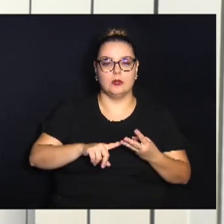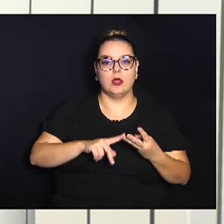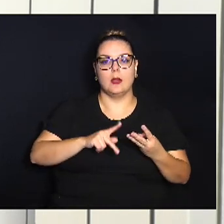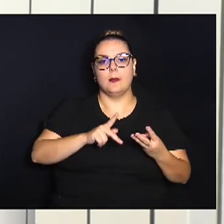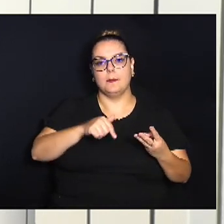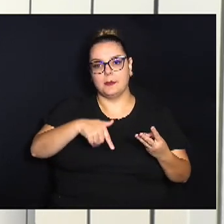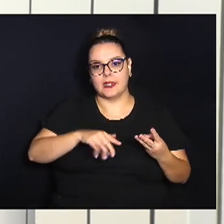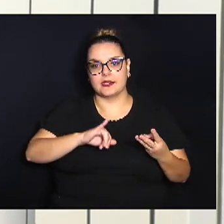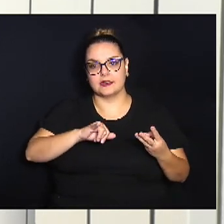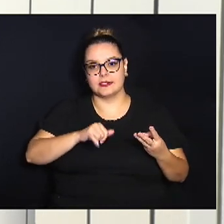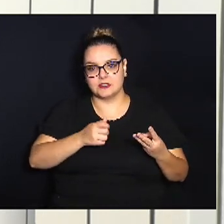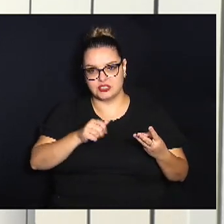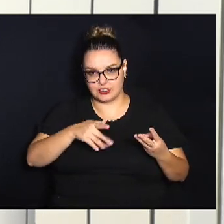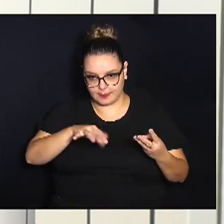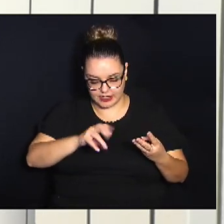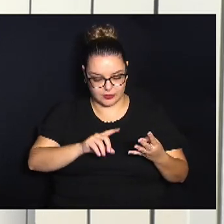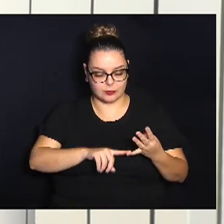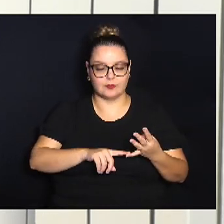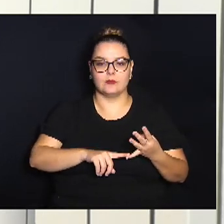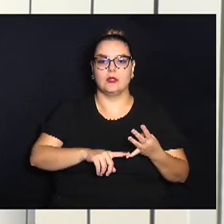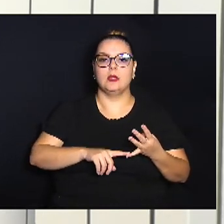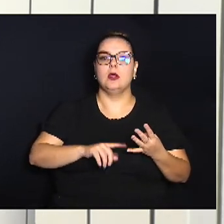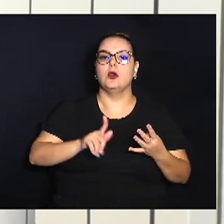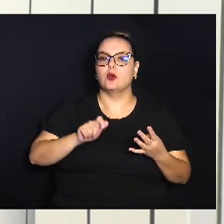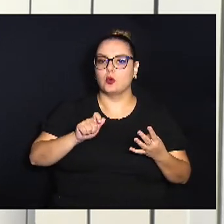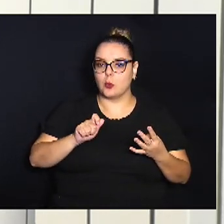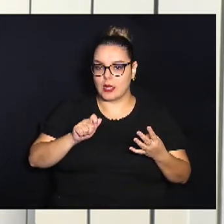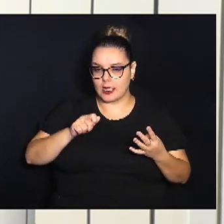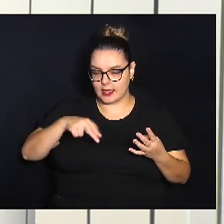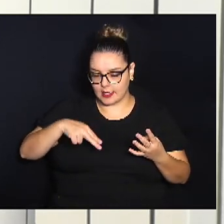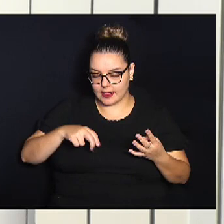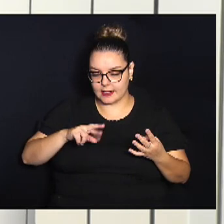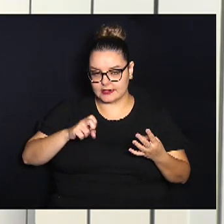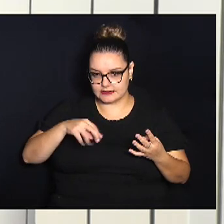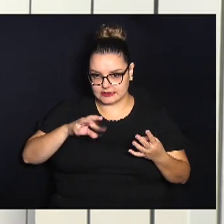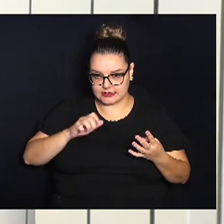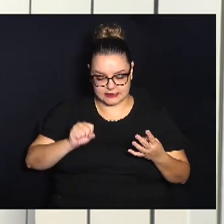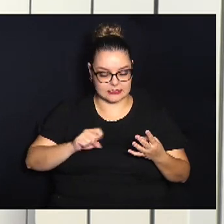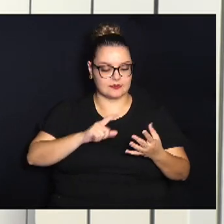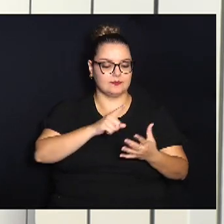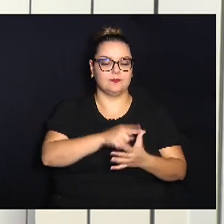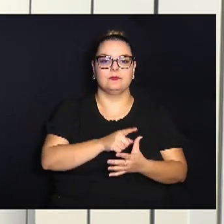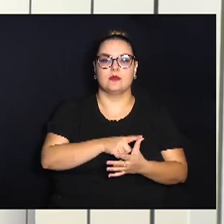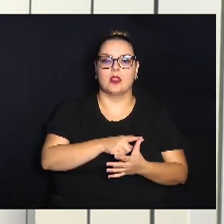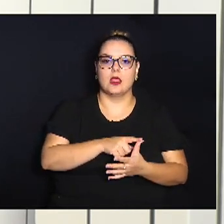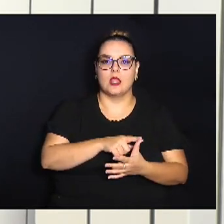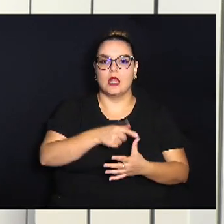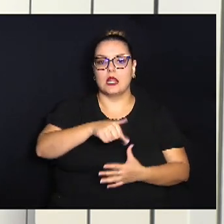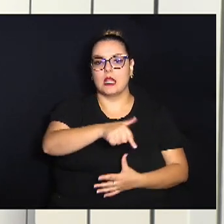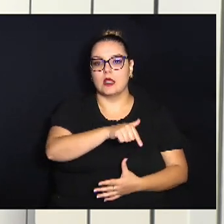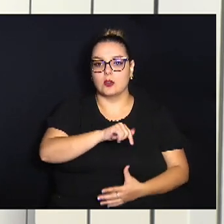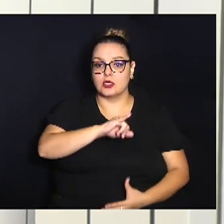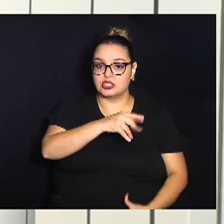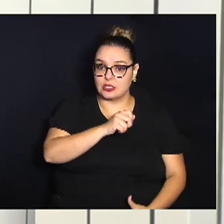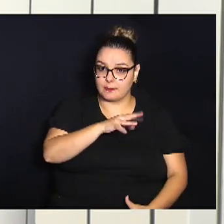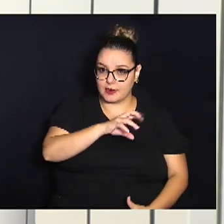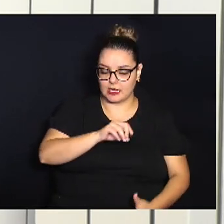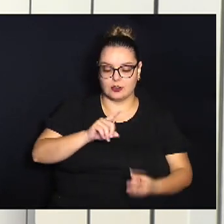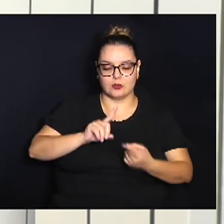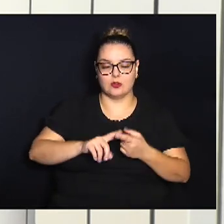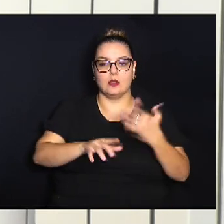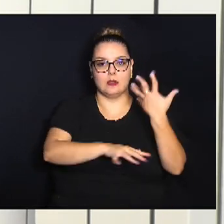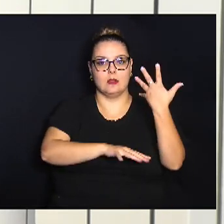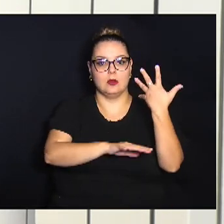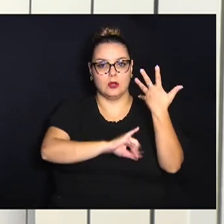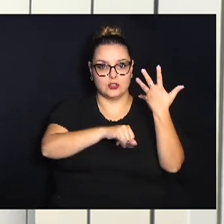no Parque Jambeiro, Bosque dos Guarantãs, no Jardim Nova Europa, Lagoa do Parque Jambeiro, Praça José